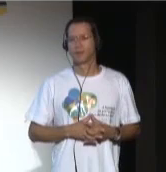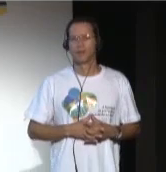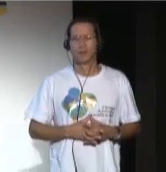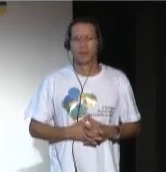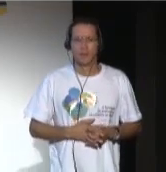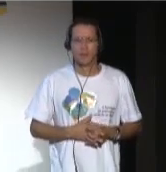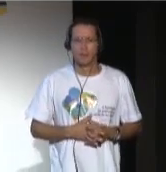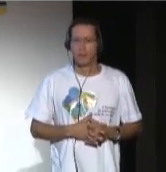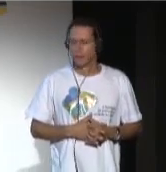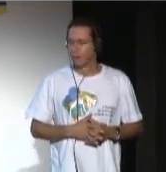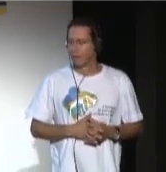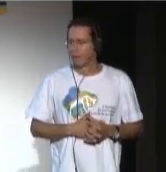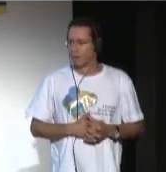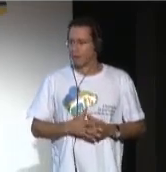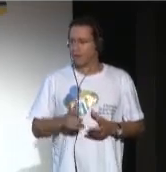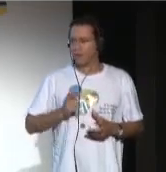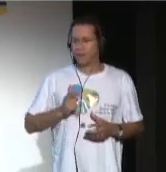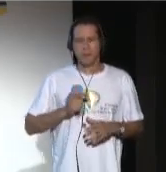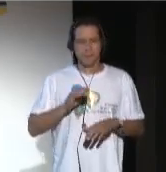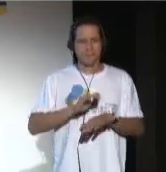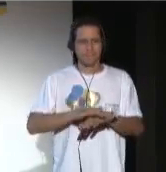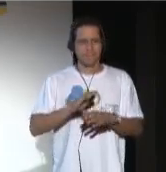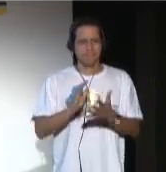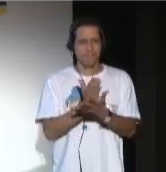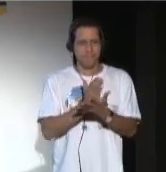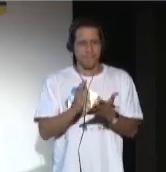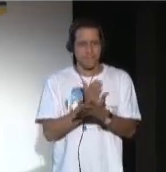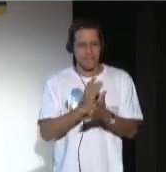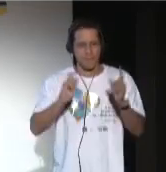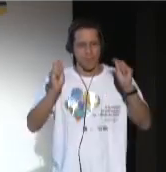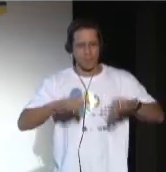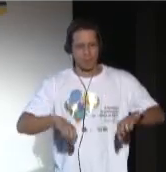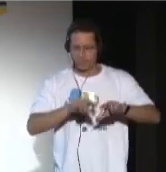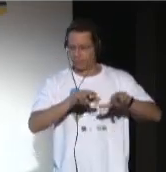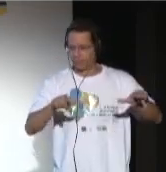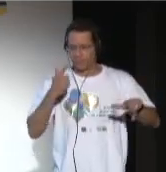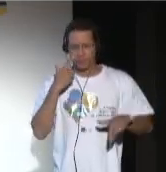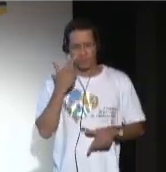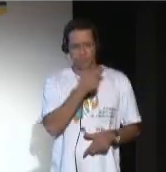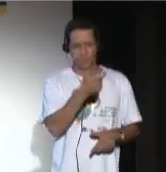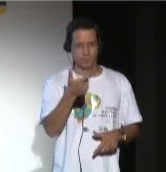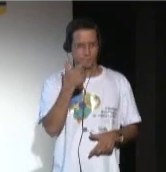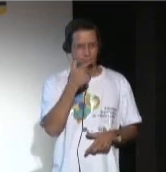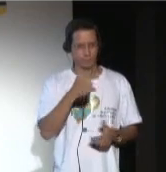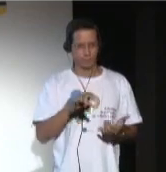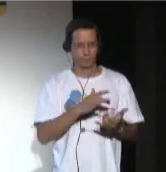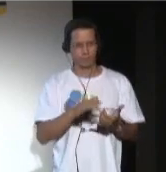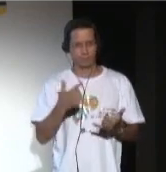Aqui tem mais algumas dessas competências. Eu tirei fotos aqui com o meu iPhone mesmo, tá?